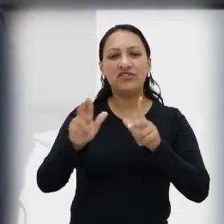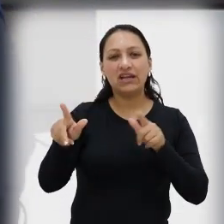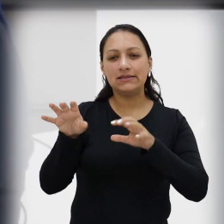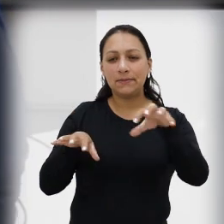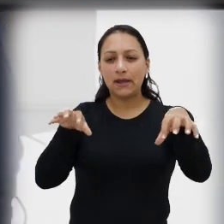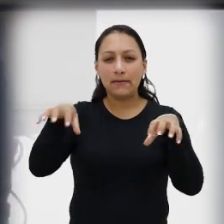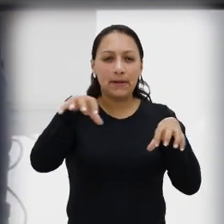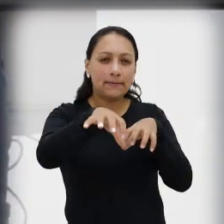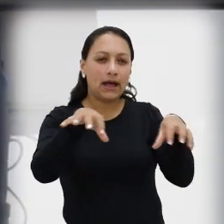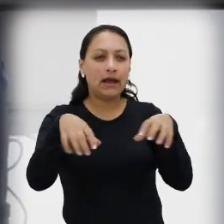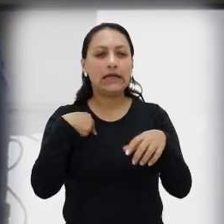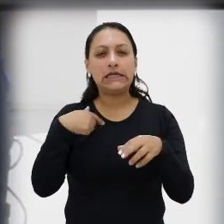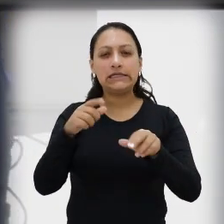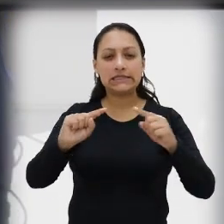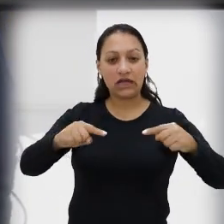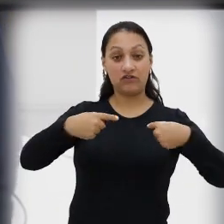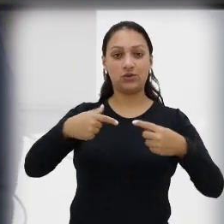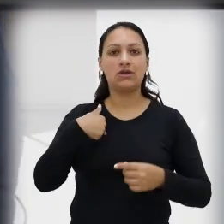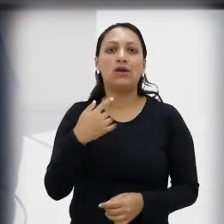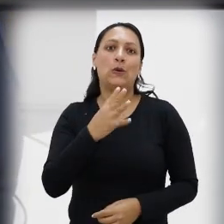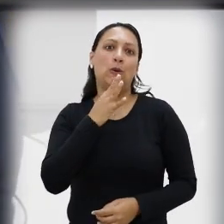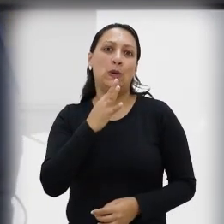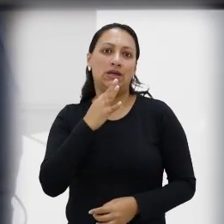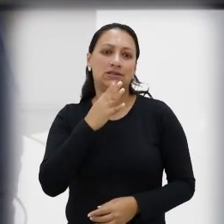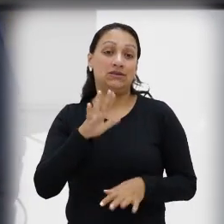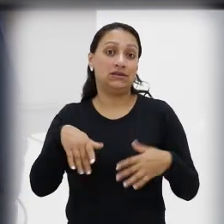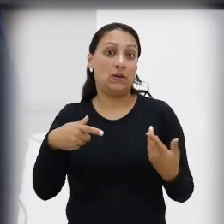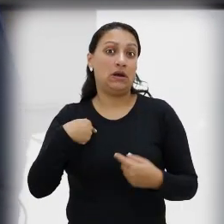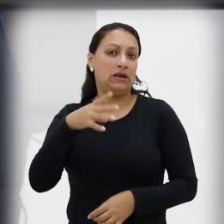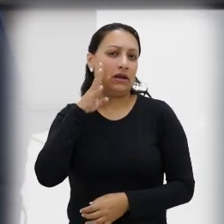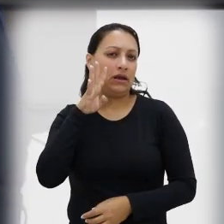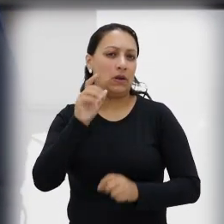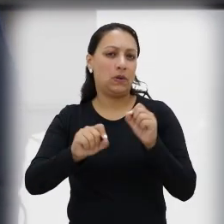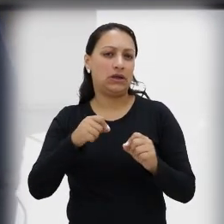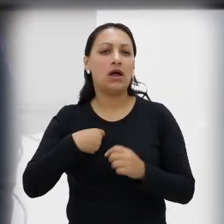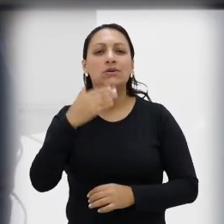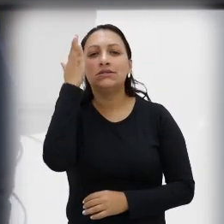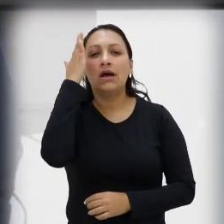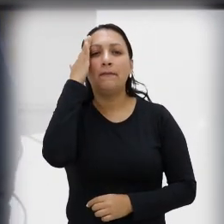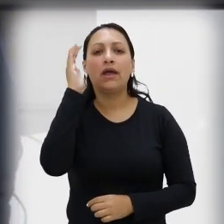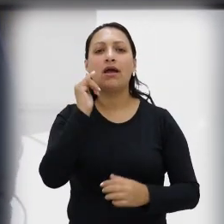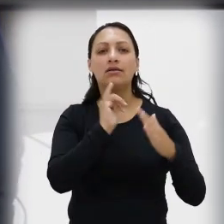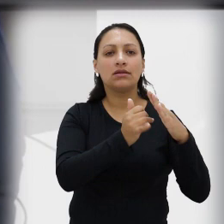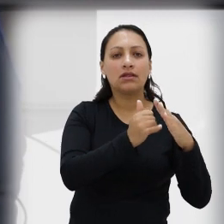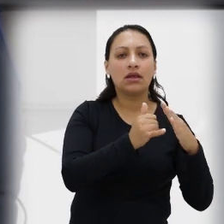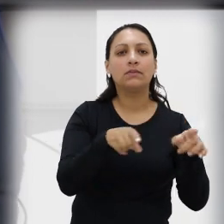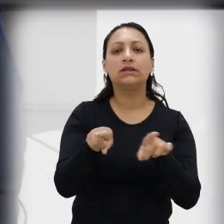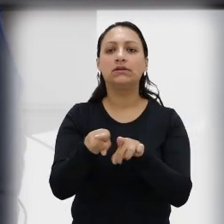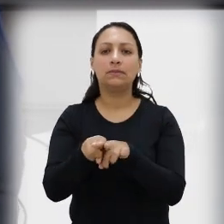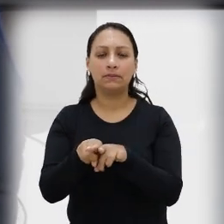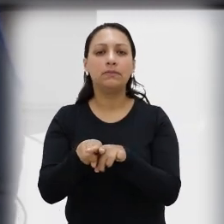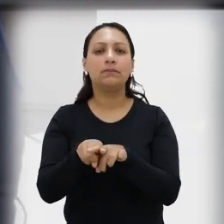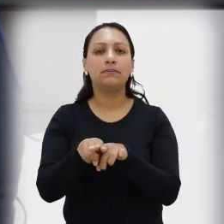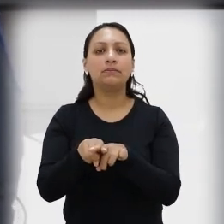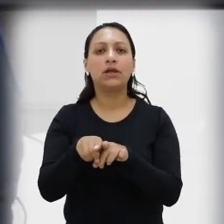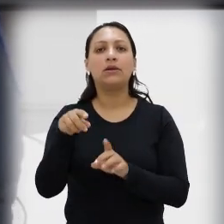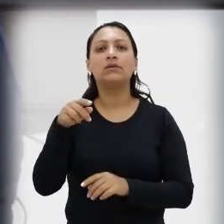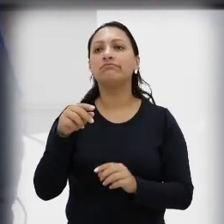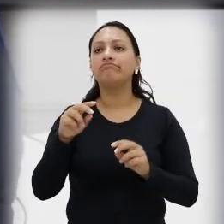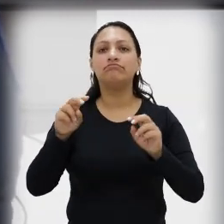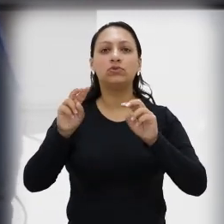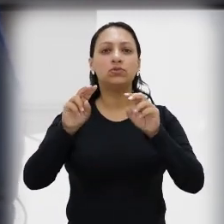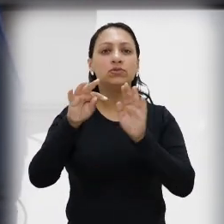diferentes desafios que eu não conheço. Então, seria legal ter um one-pager assim, com a startup e um pitch